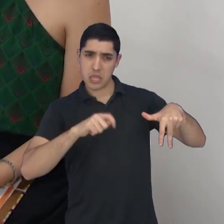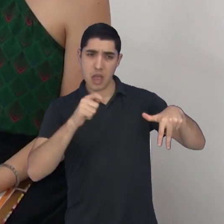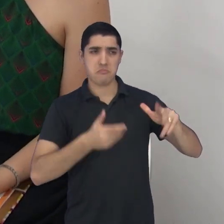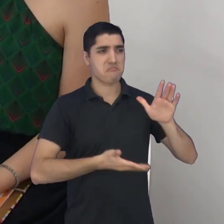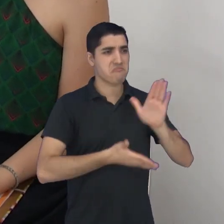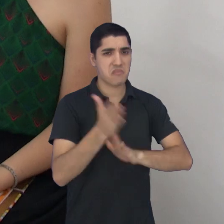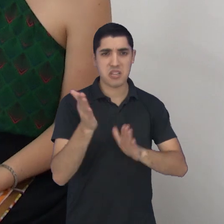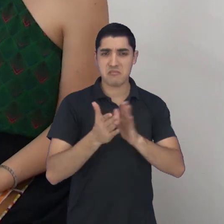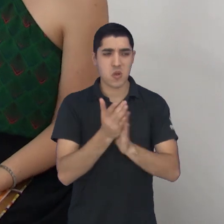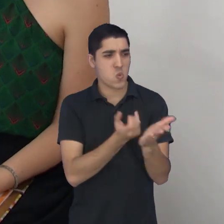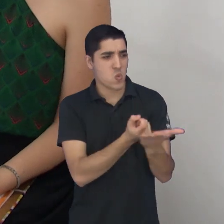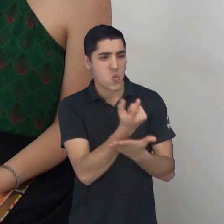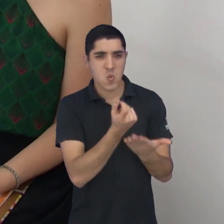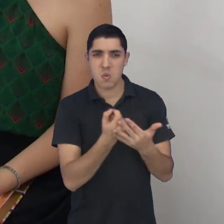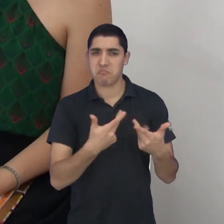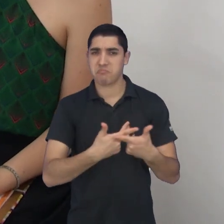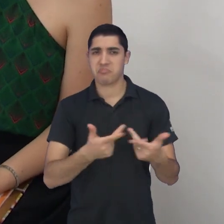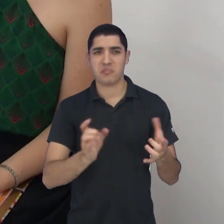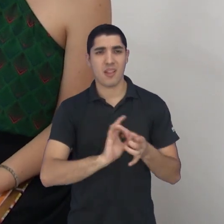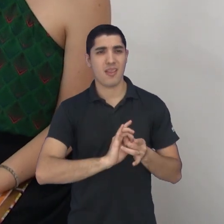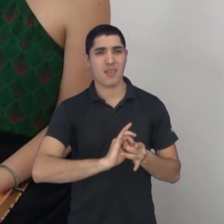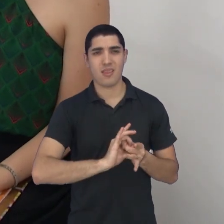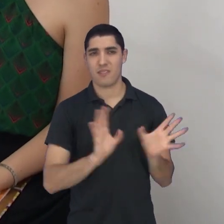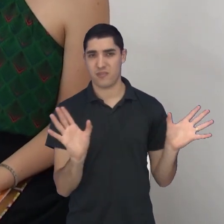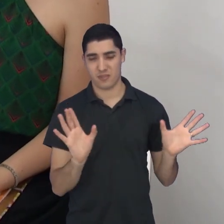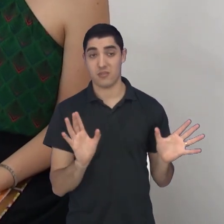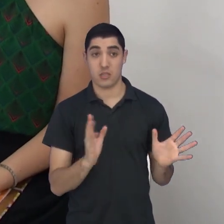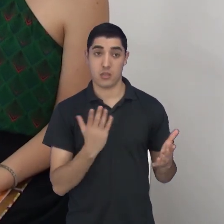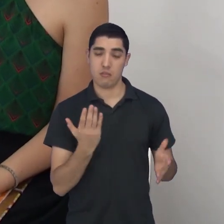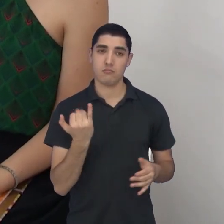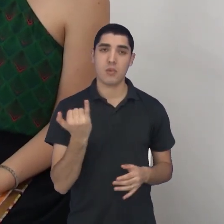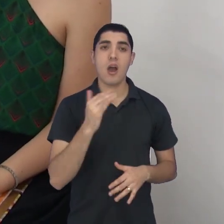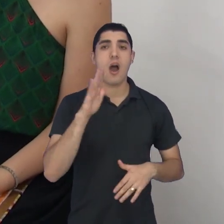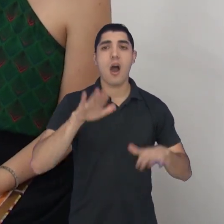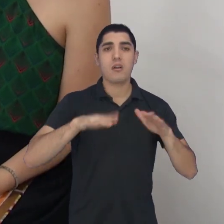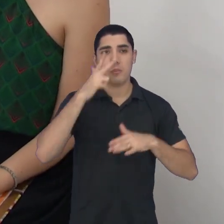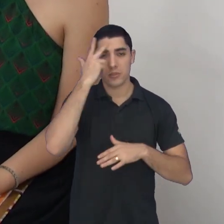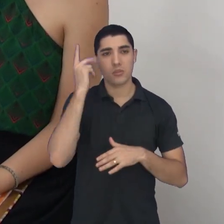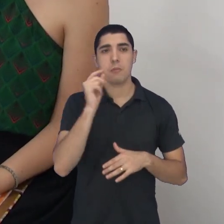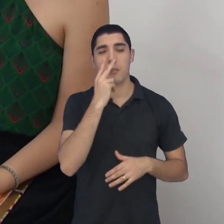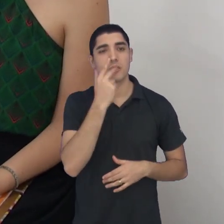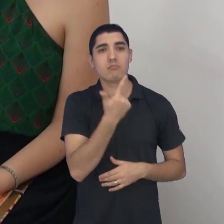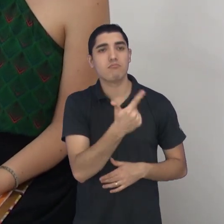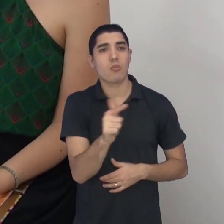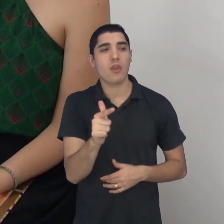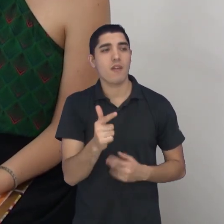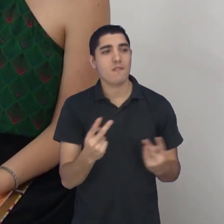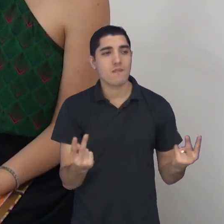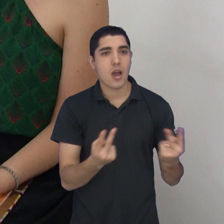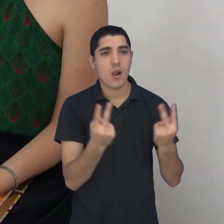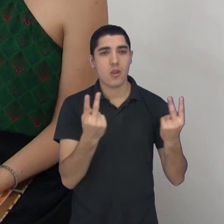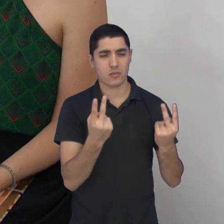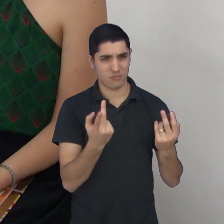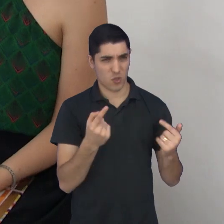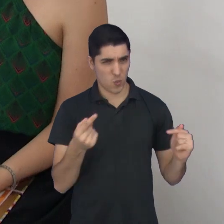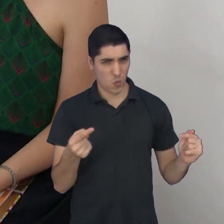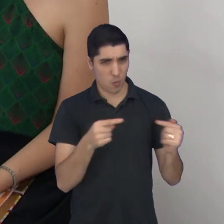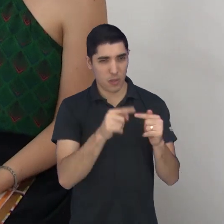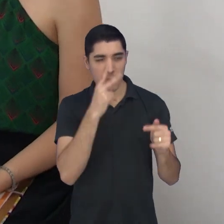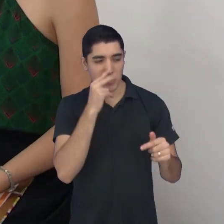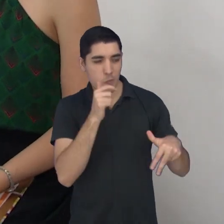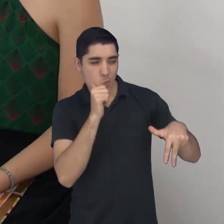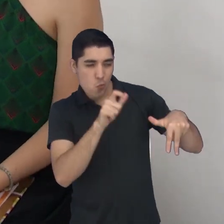sair, pode comprar. Então, assim, não valorizar esse trabalho, não remunerar esse trabalho também está ligado a essa questão de podar a